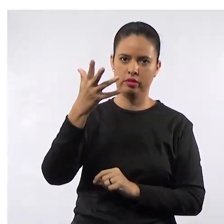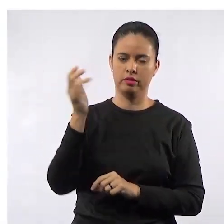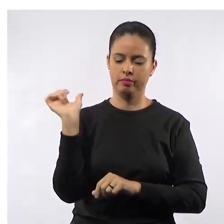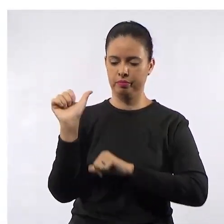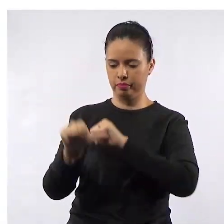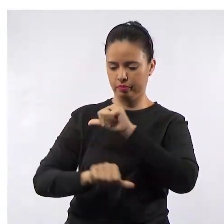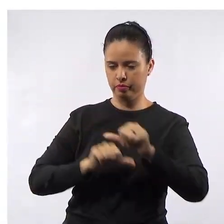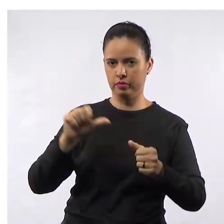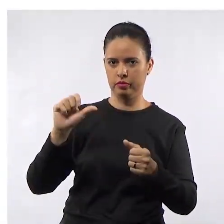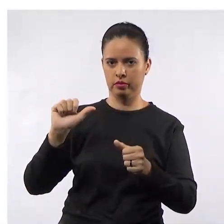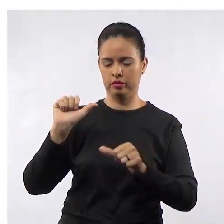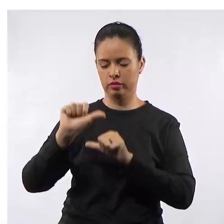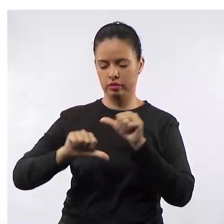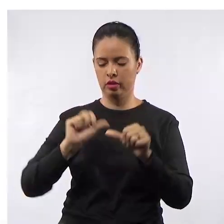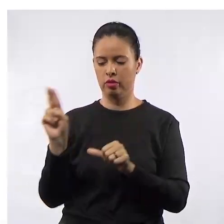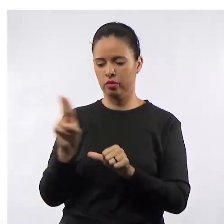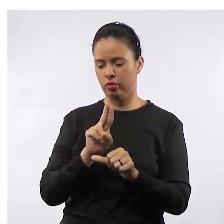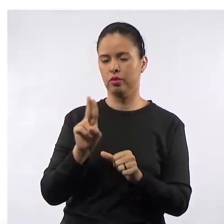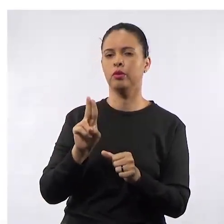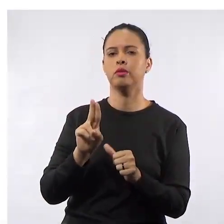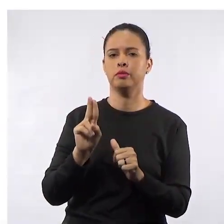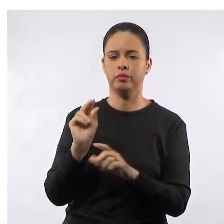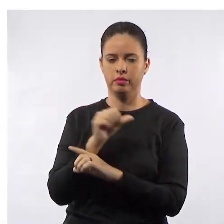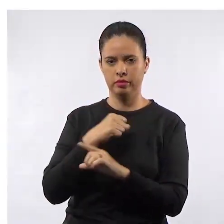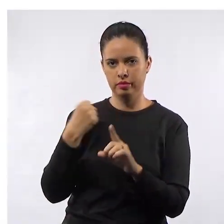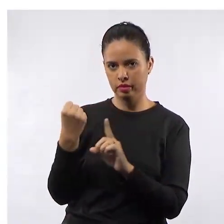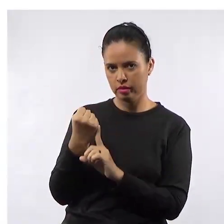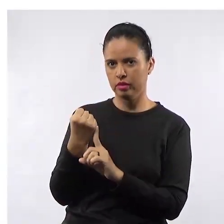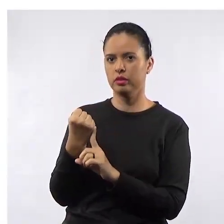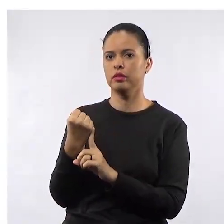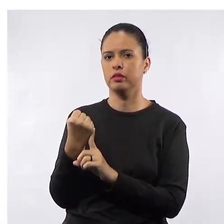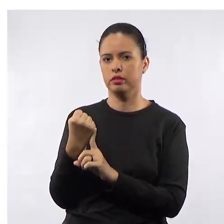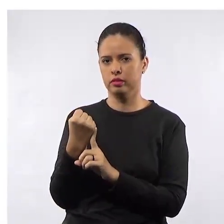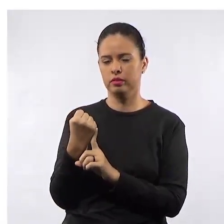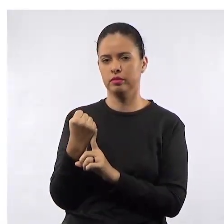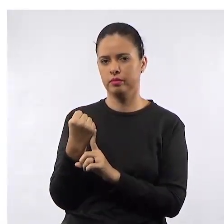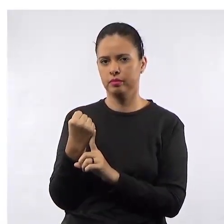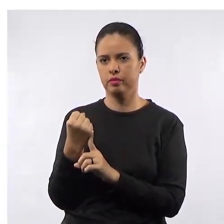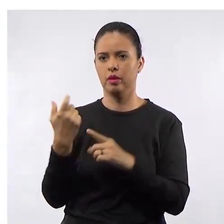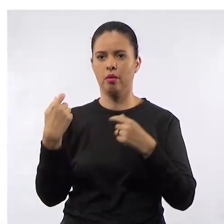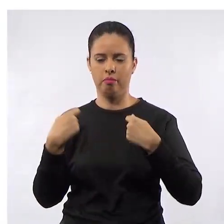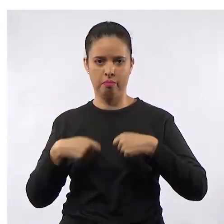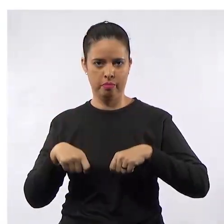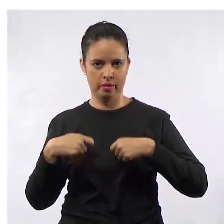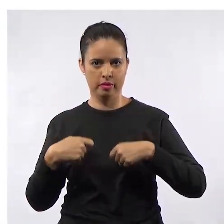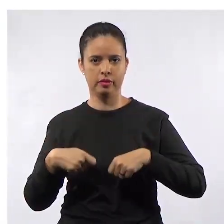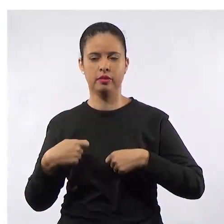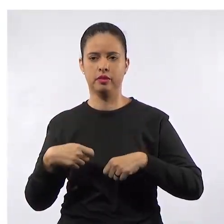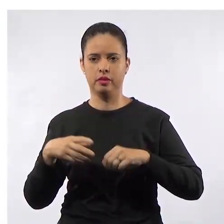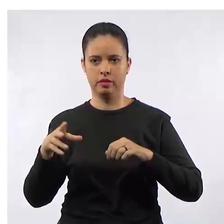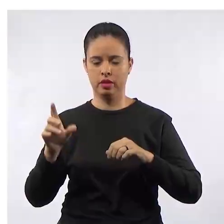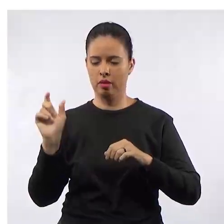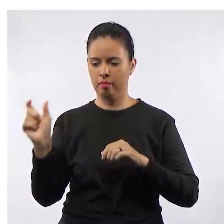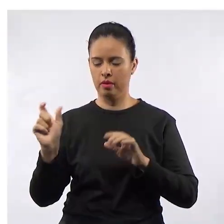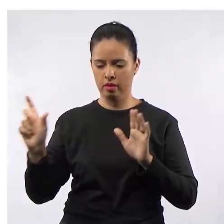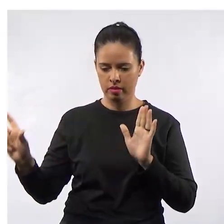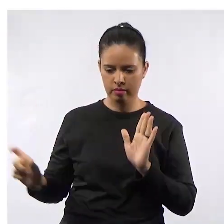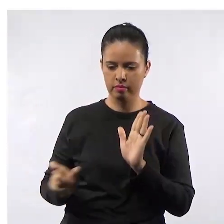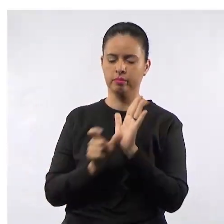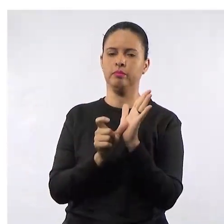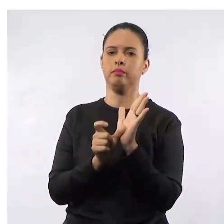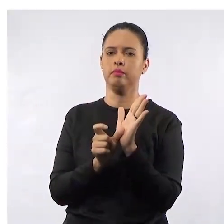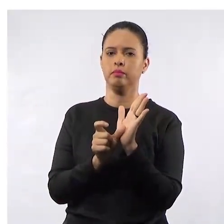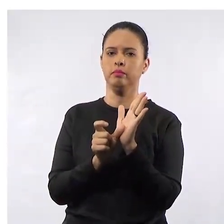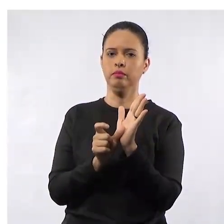alteração registro público do nome da sociedade tá razão social denominação acrescentando-se